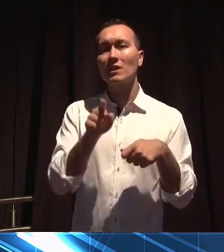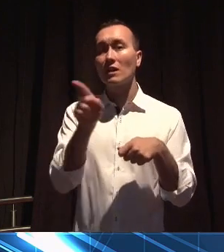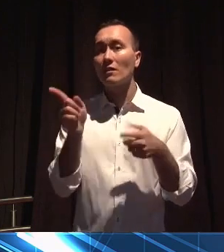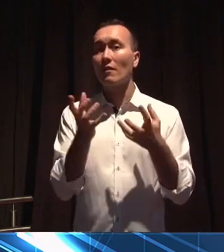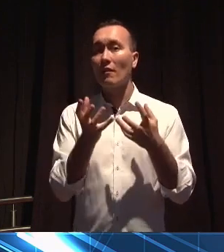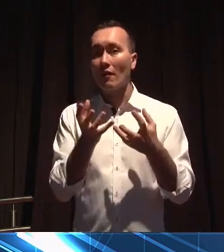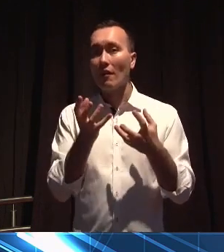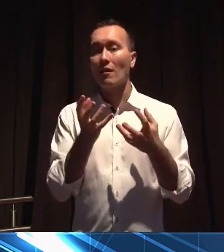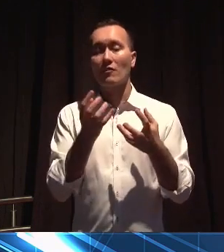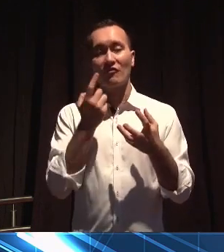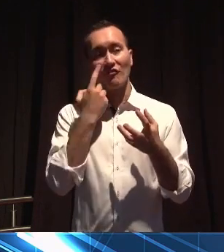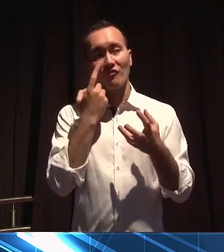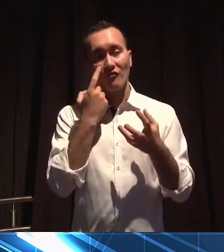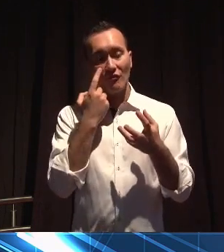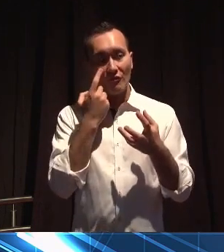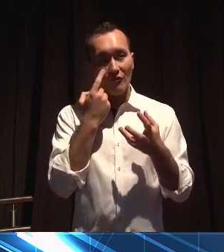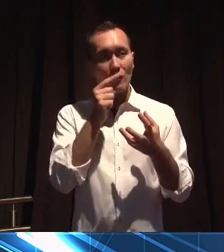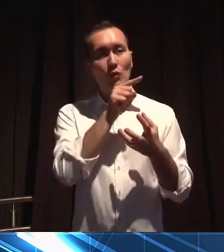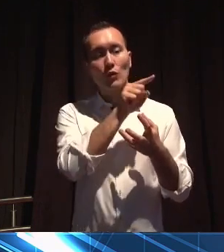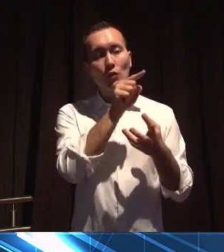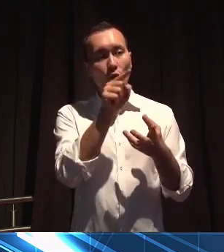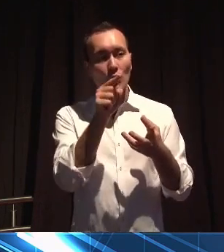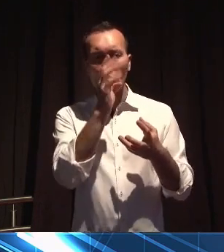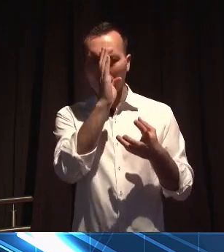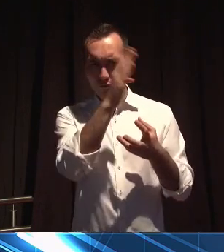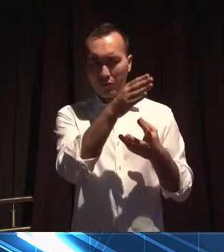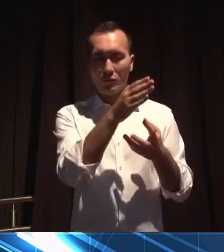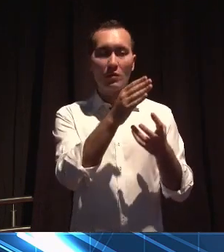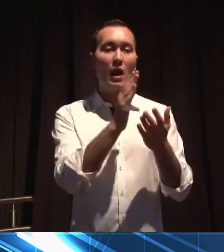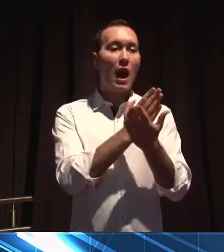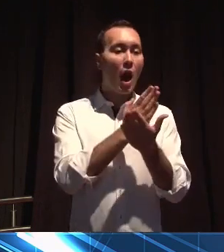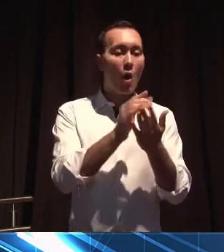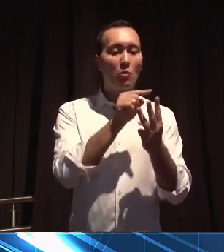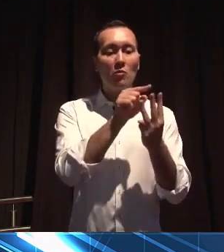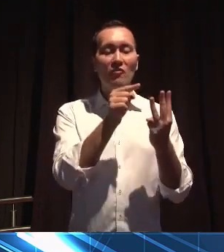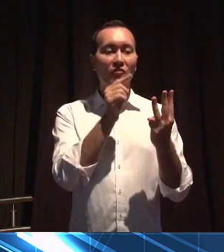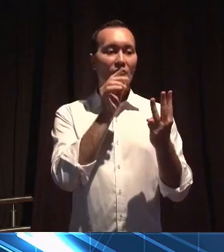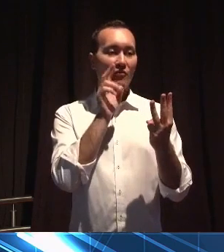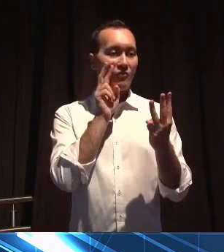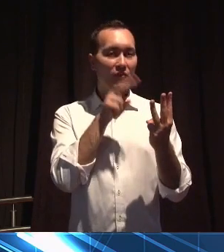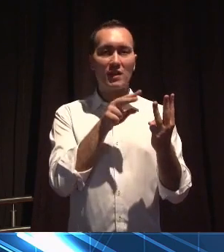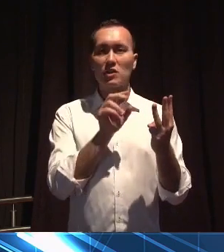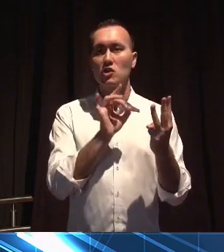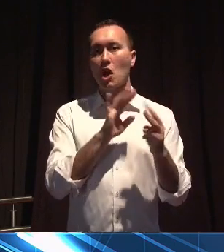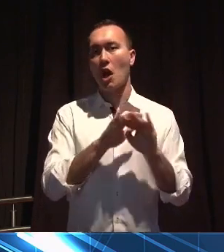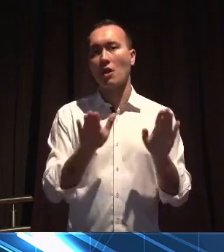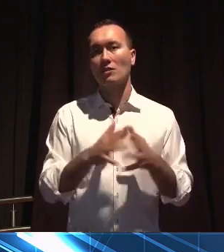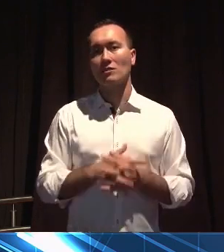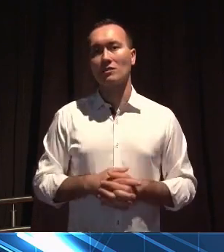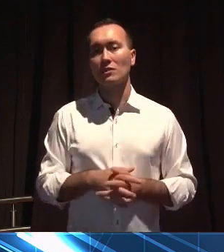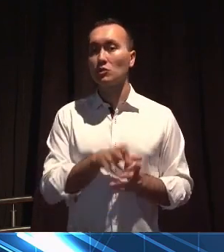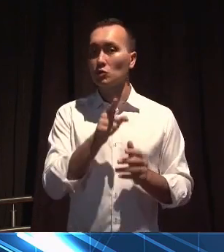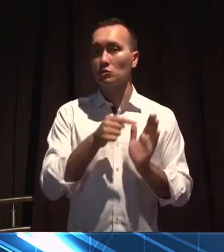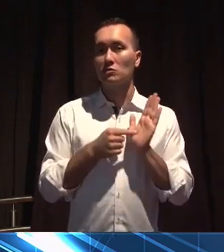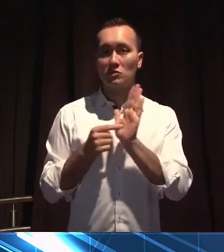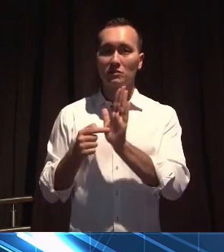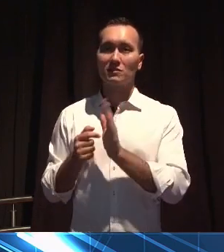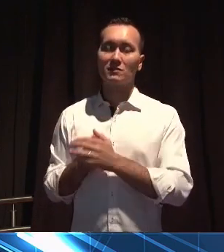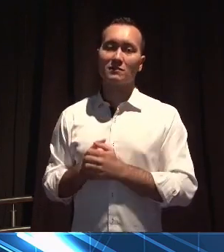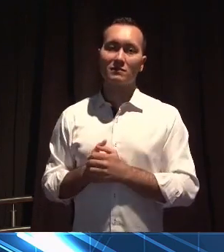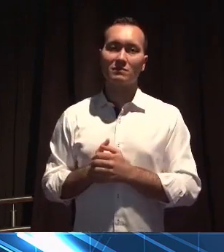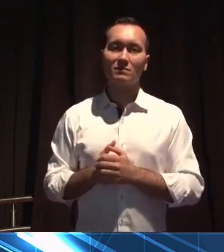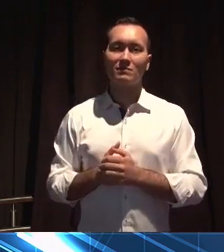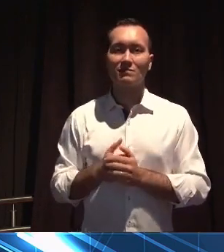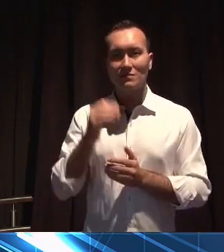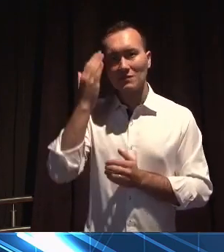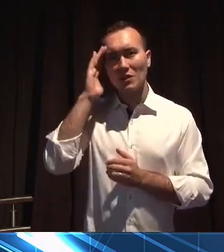recebe o e-book isso aqui tá num plugin O plugin é um código de terceiros que você nem sabe quem que fez e aí você pode chamar seters porque